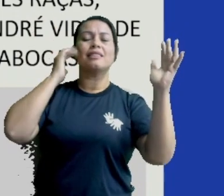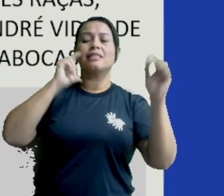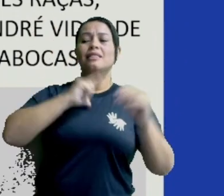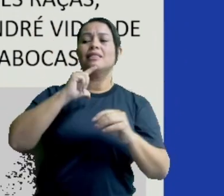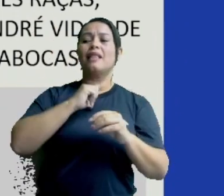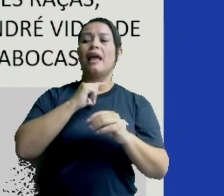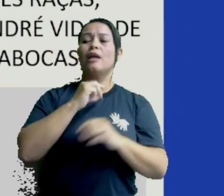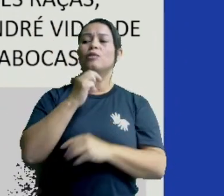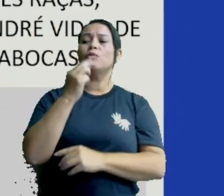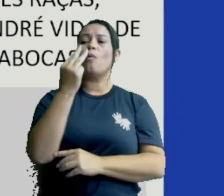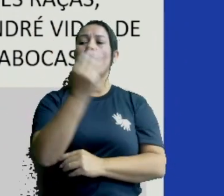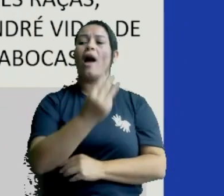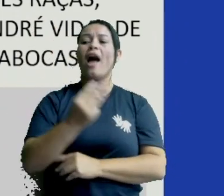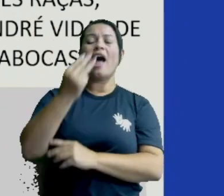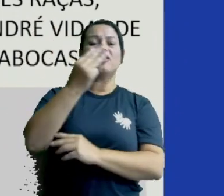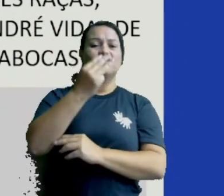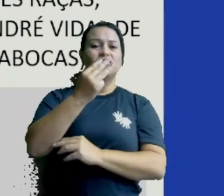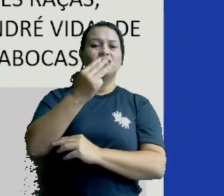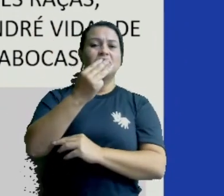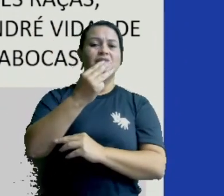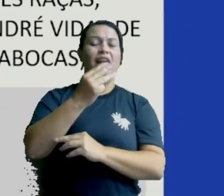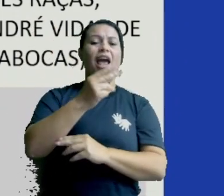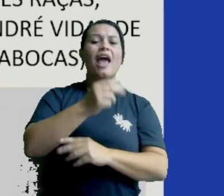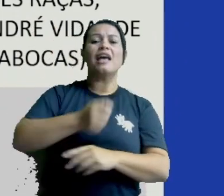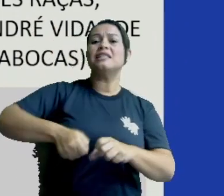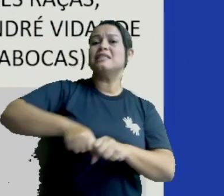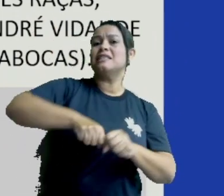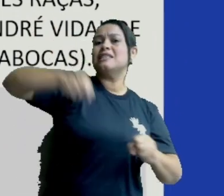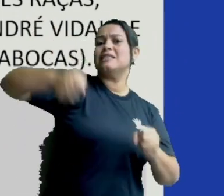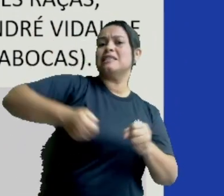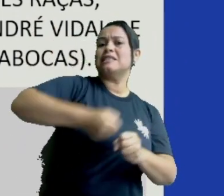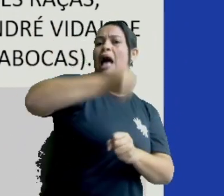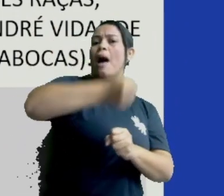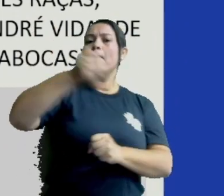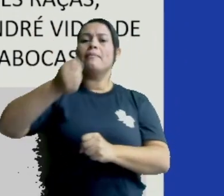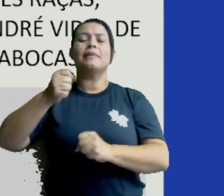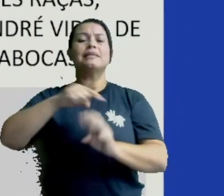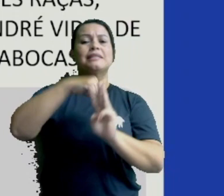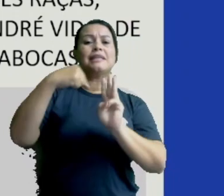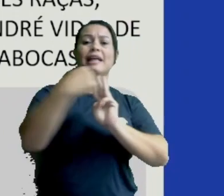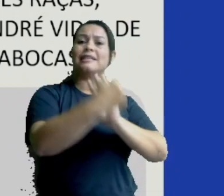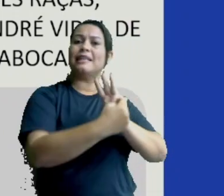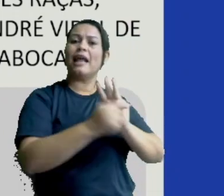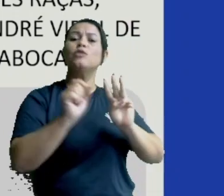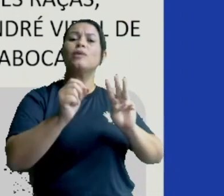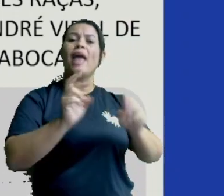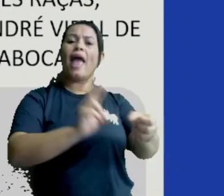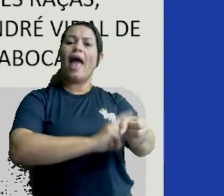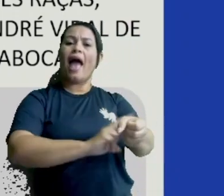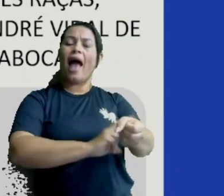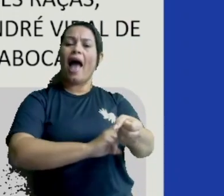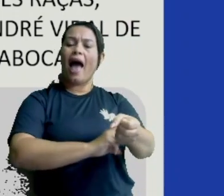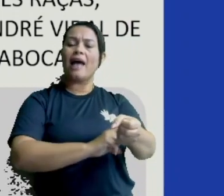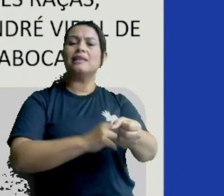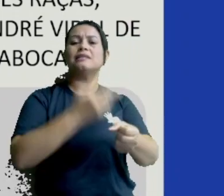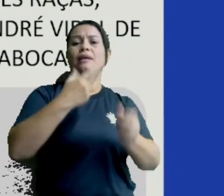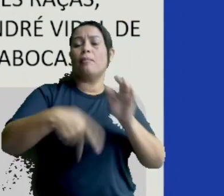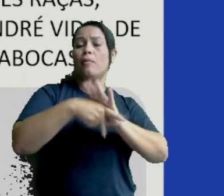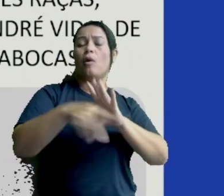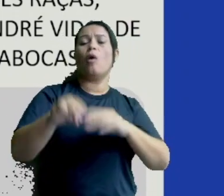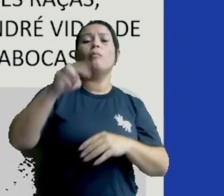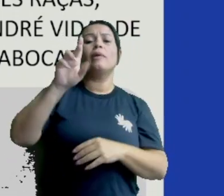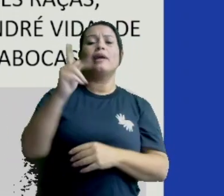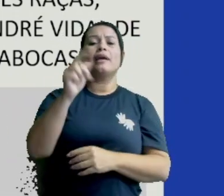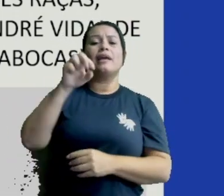três armas homenageiam as três raças que nós temos aqui no Brasil. Homenageiam também Henrique Dias,